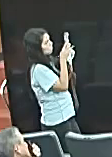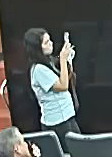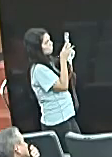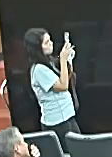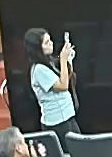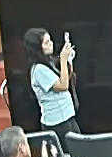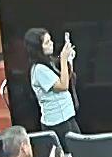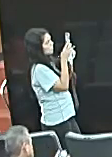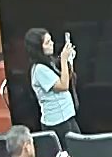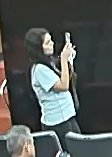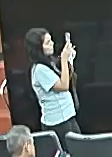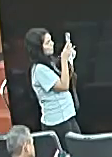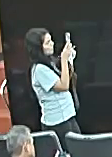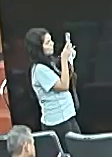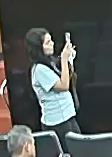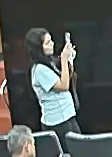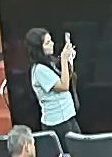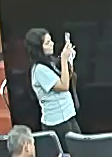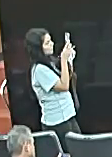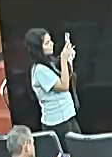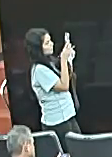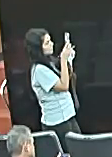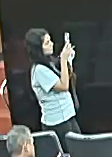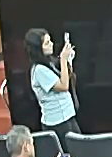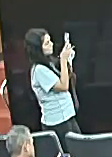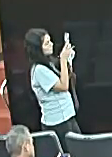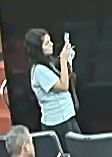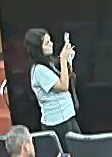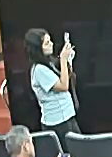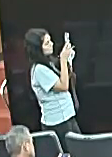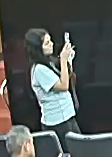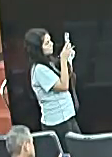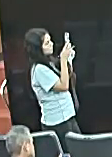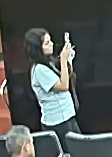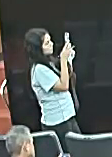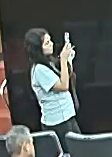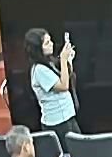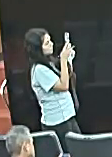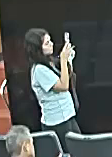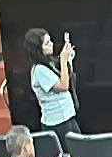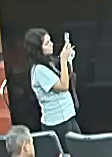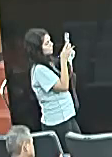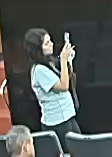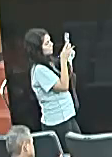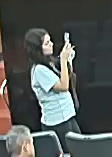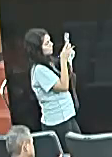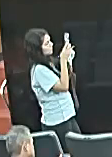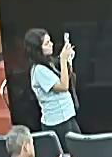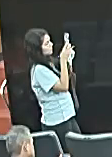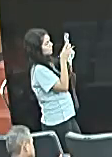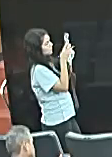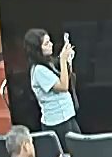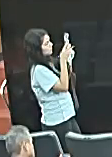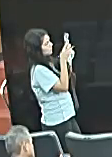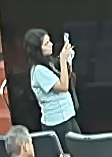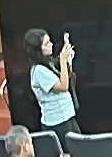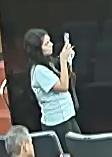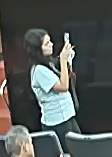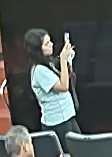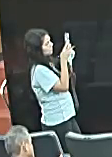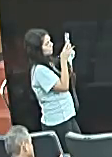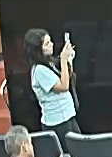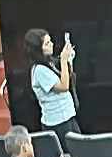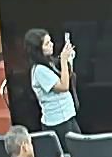que a terceira coisa que é extremamente importante deputados é nós não queremos discutir a